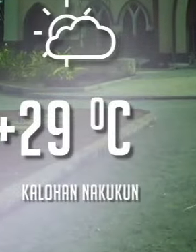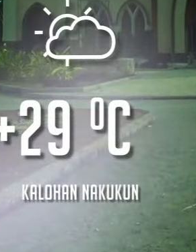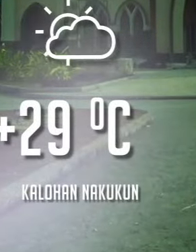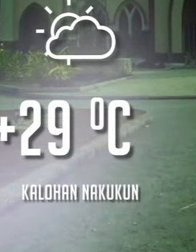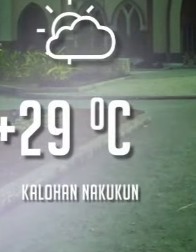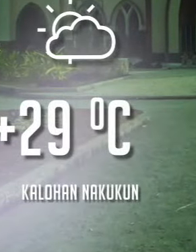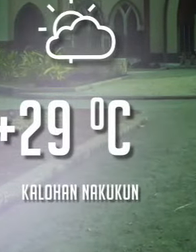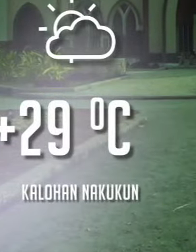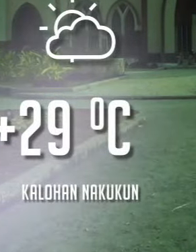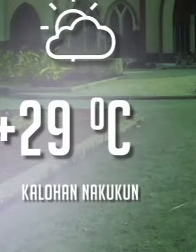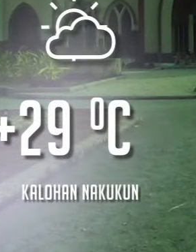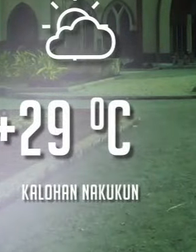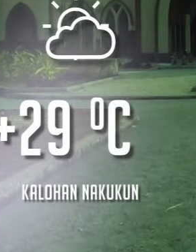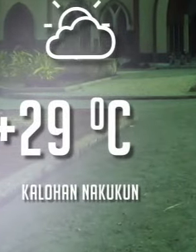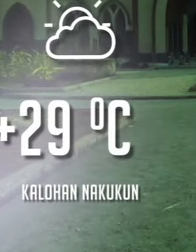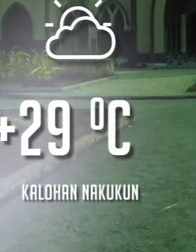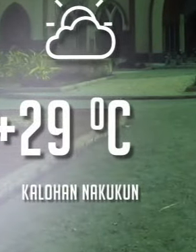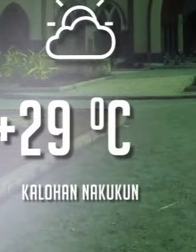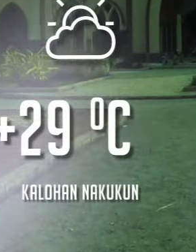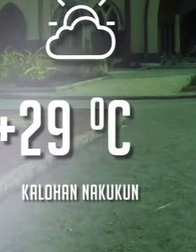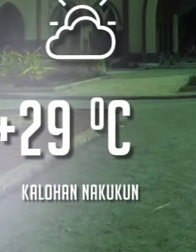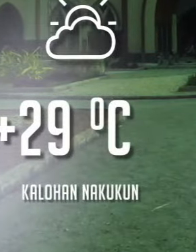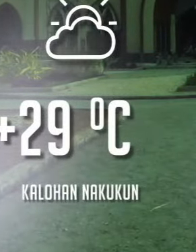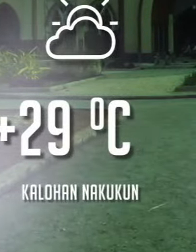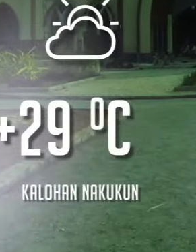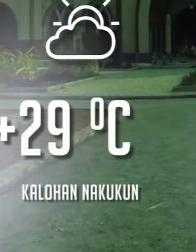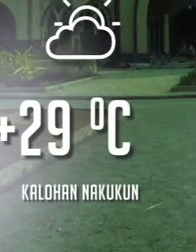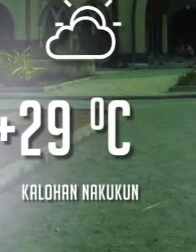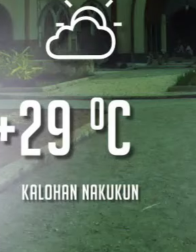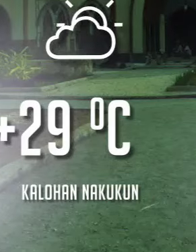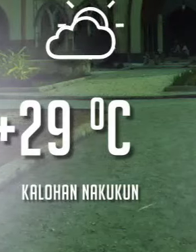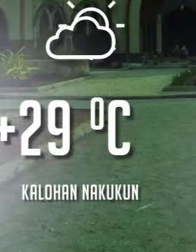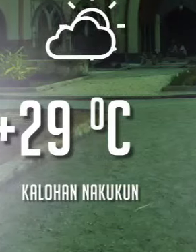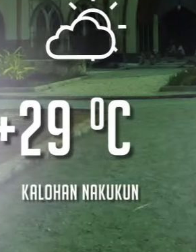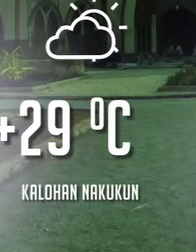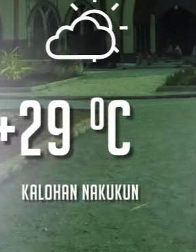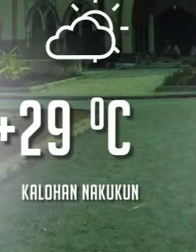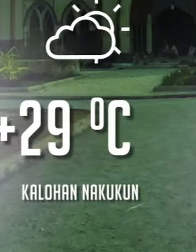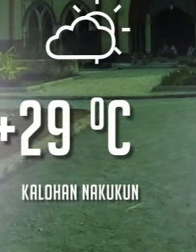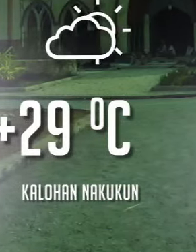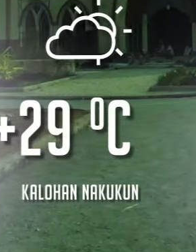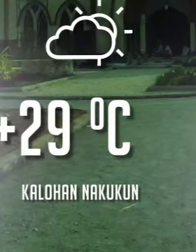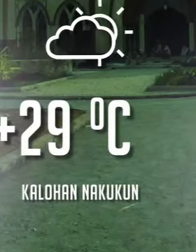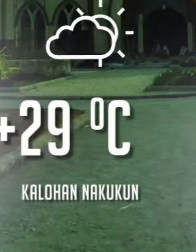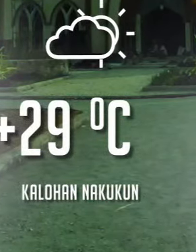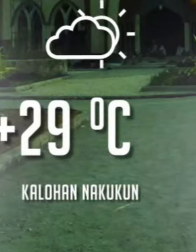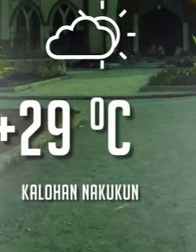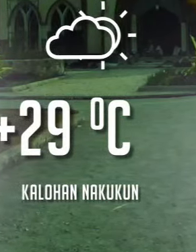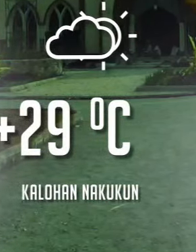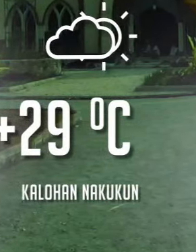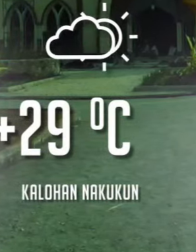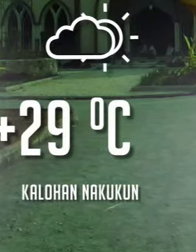Abang ia dile udang, bau kau no suai kalohang nakukong.